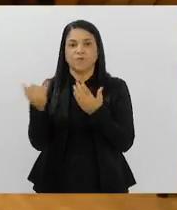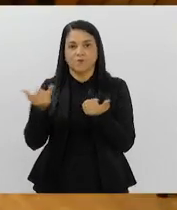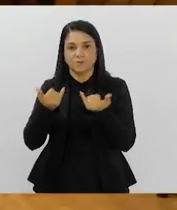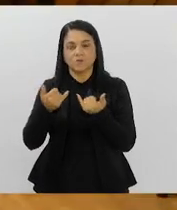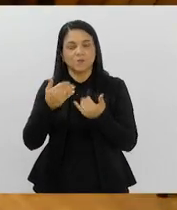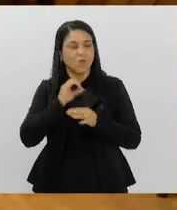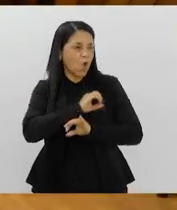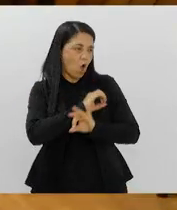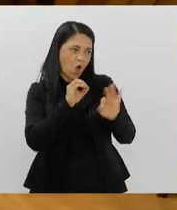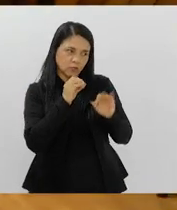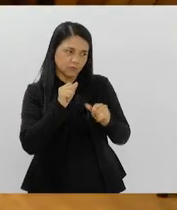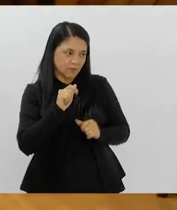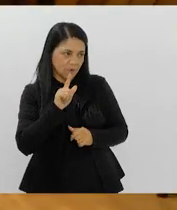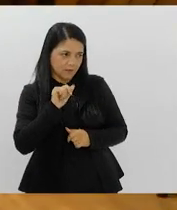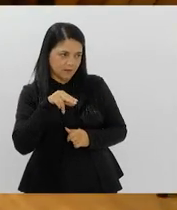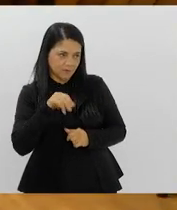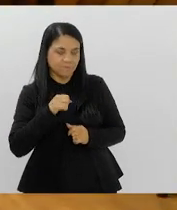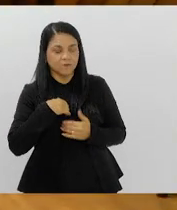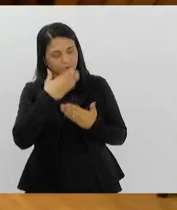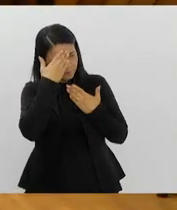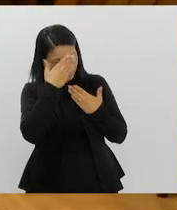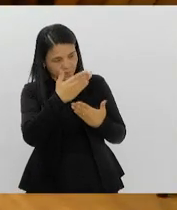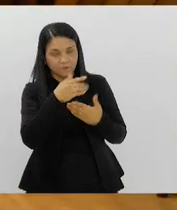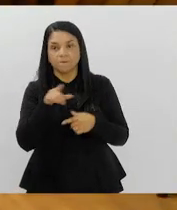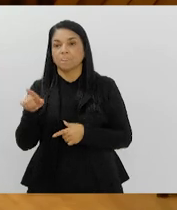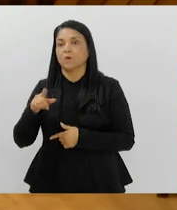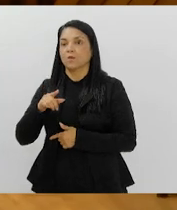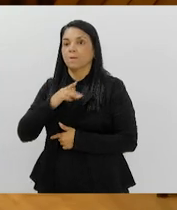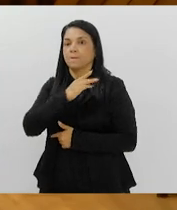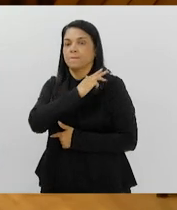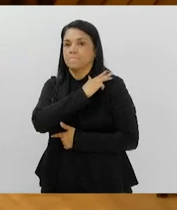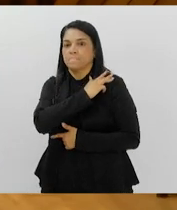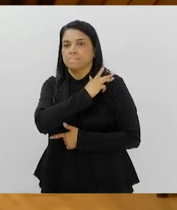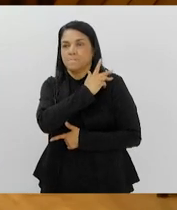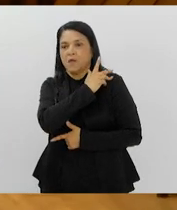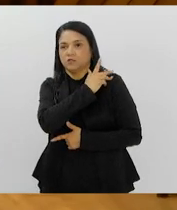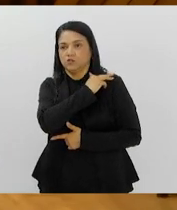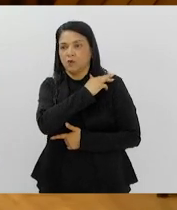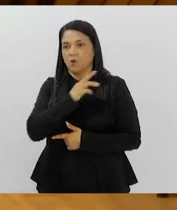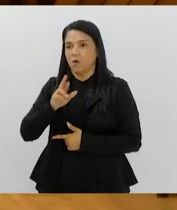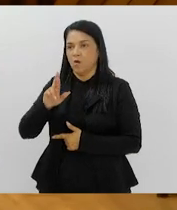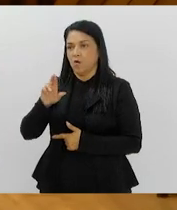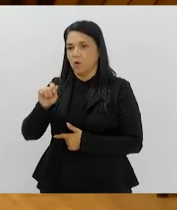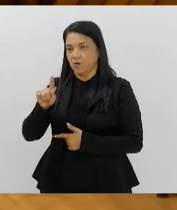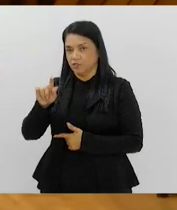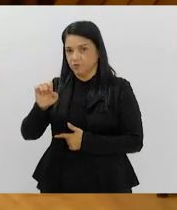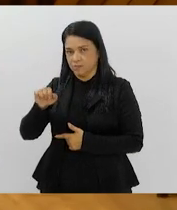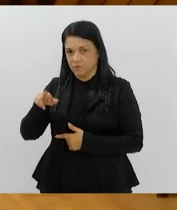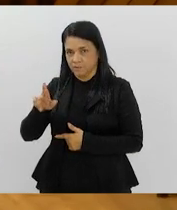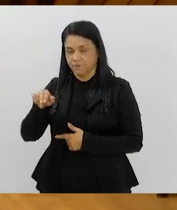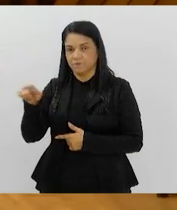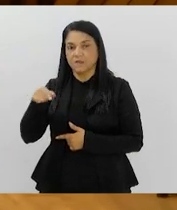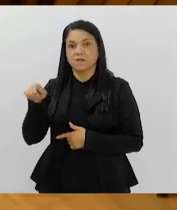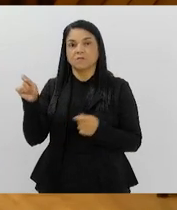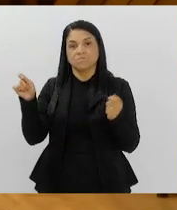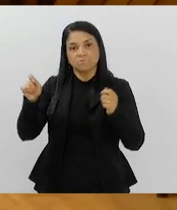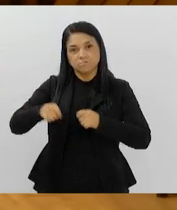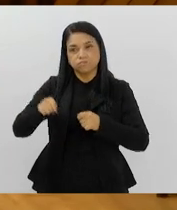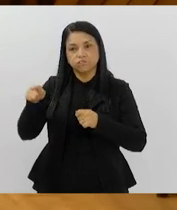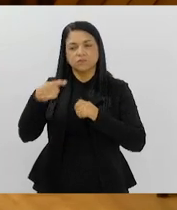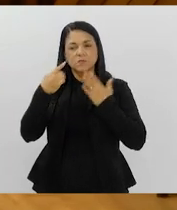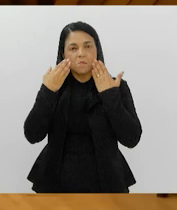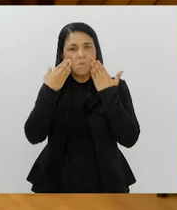Obrigado. Major Rosner, então agora cabe ao senhor expor,